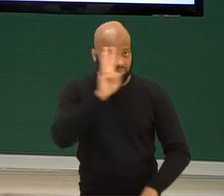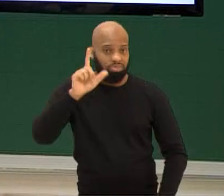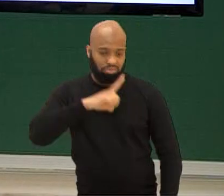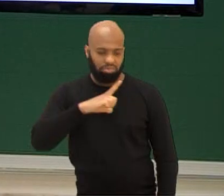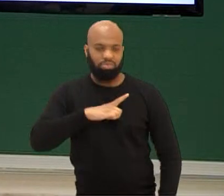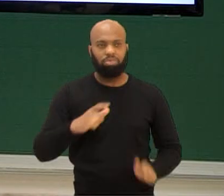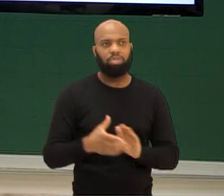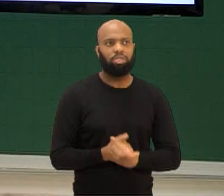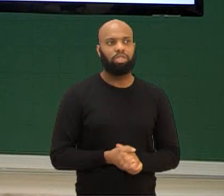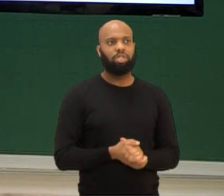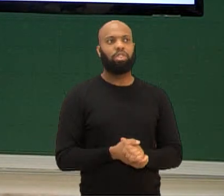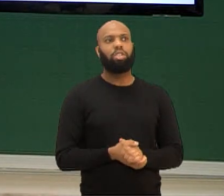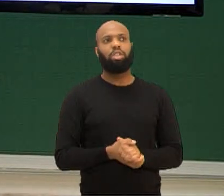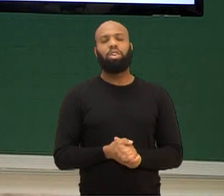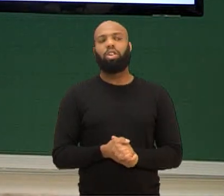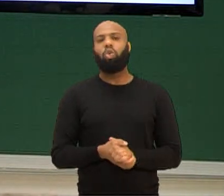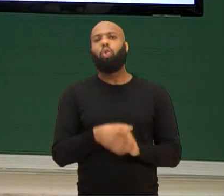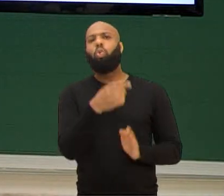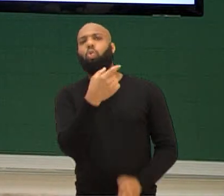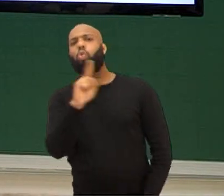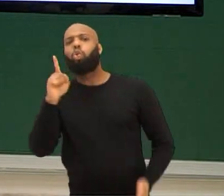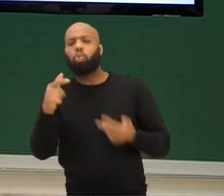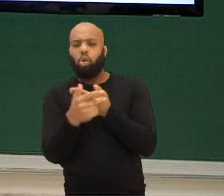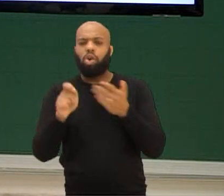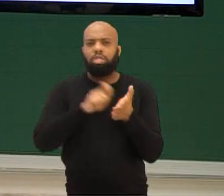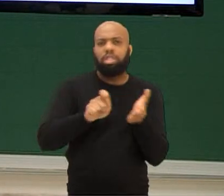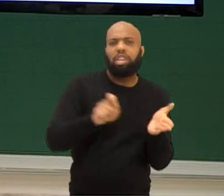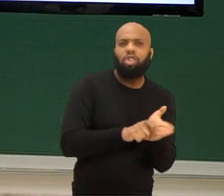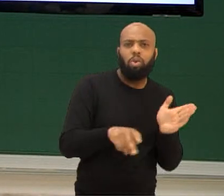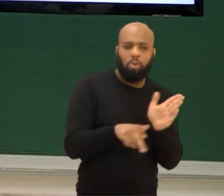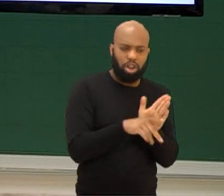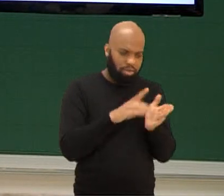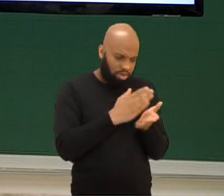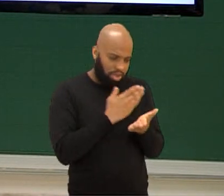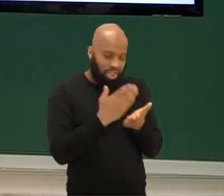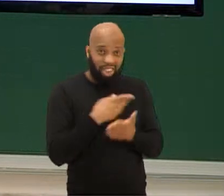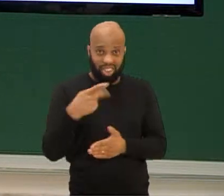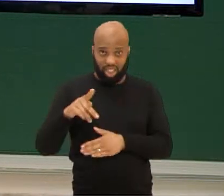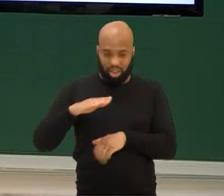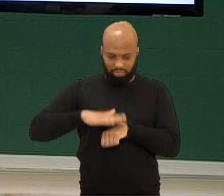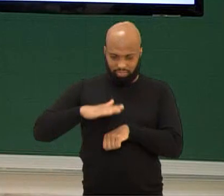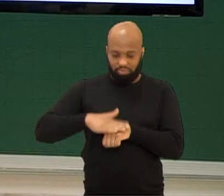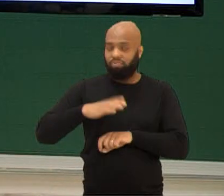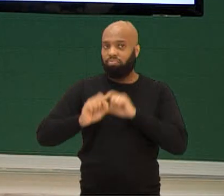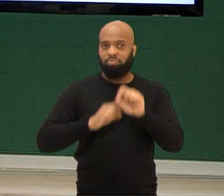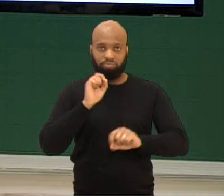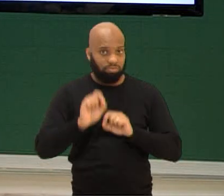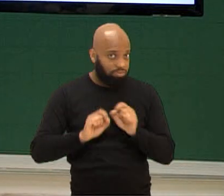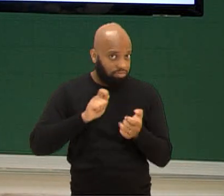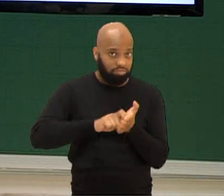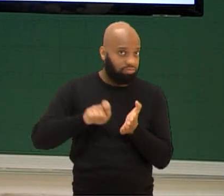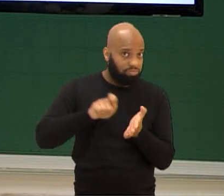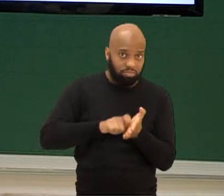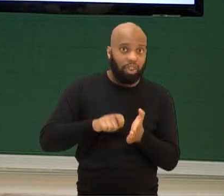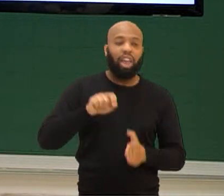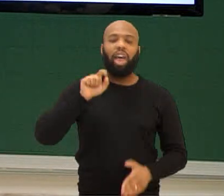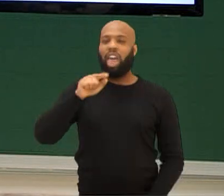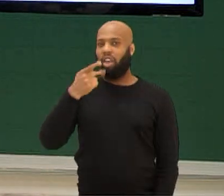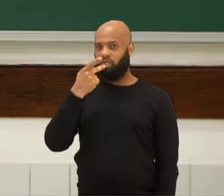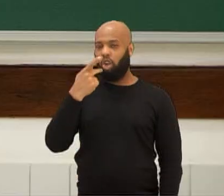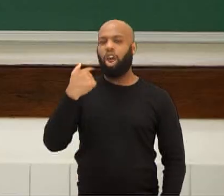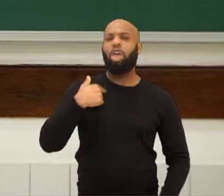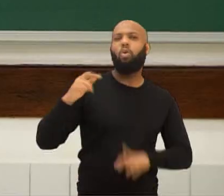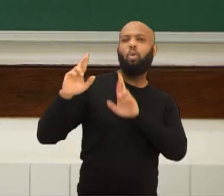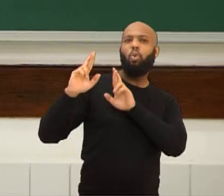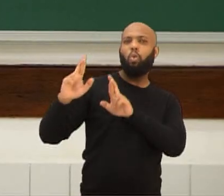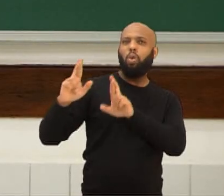a última coisa que ela escreveu no diário pessoal foi: espero alegre la salida e espero não volver jamás. Então ela disse assim, eu